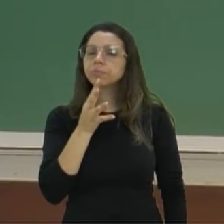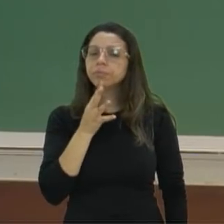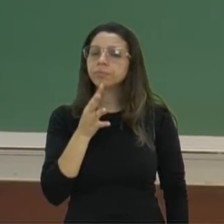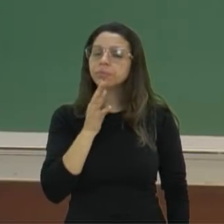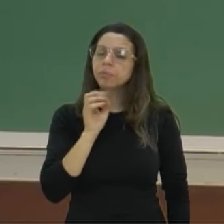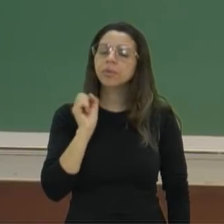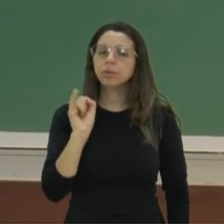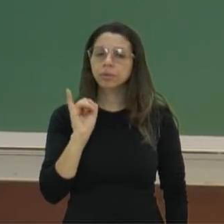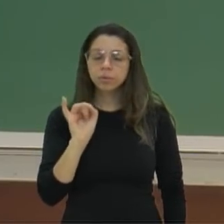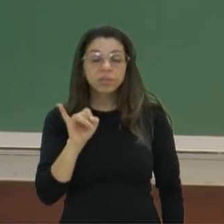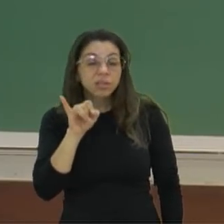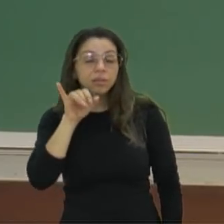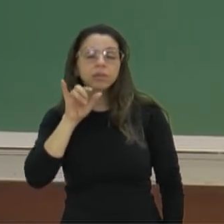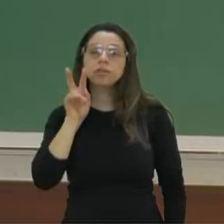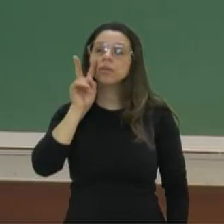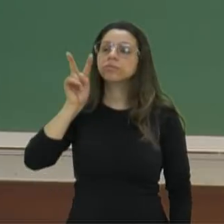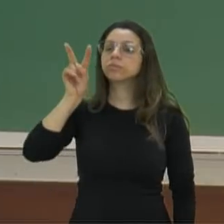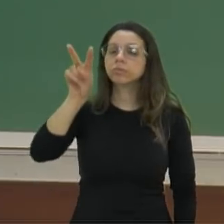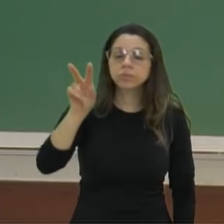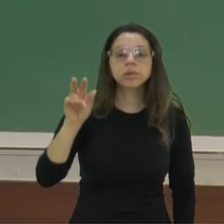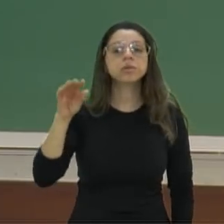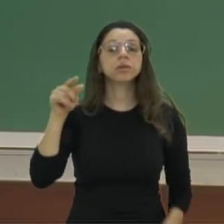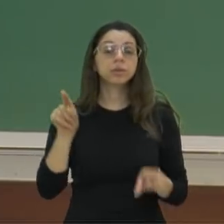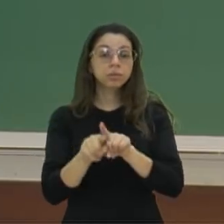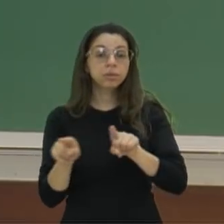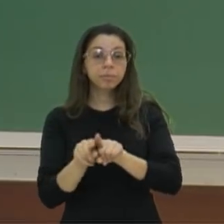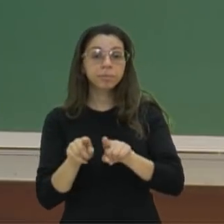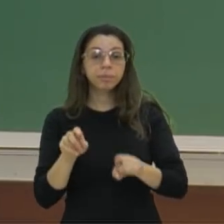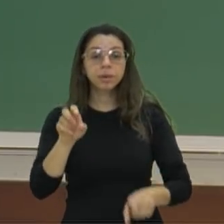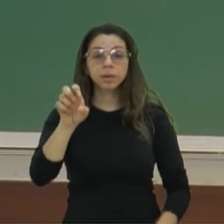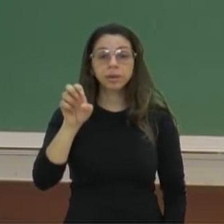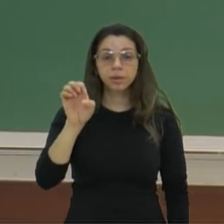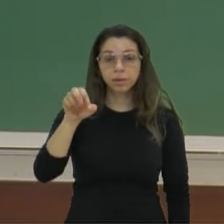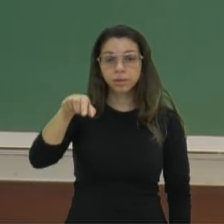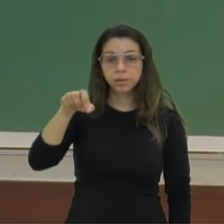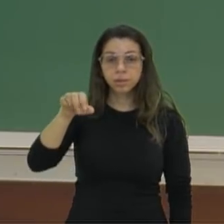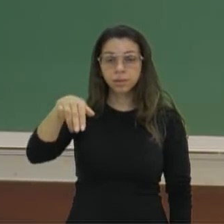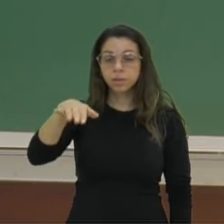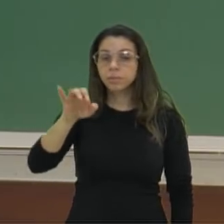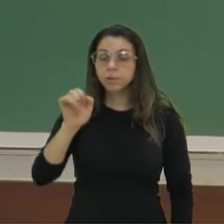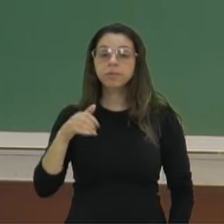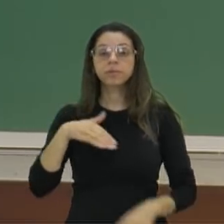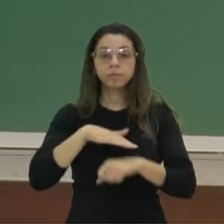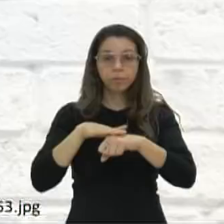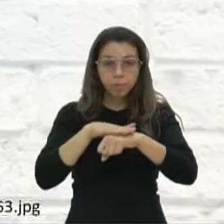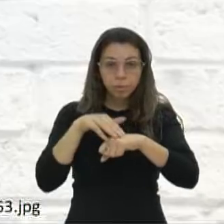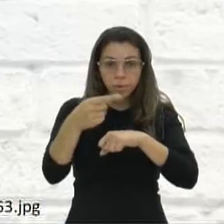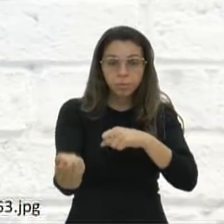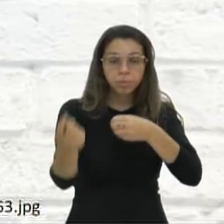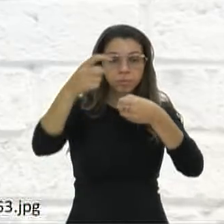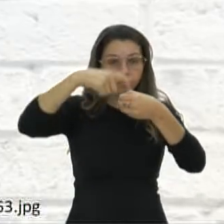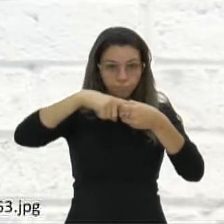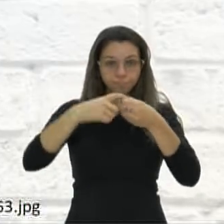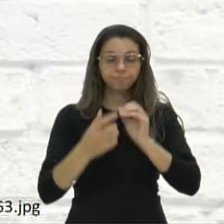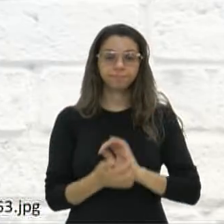você já viu, se você já fez esse teste. E a gente vai conversar mais um pouquinho sobre ele quando eu voltar.